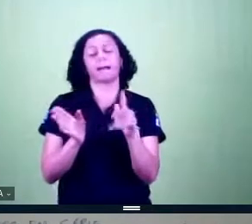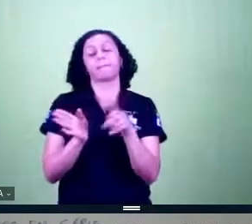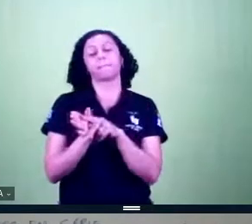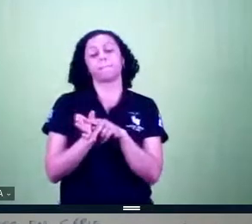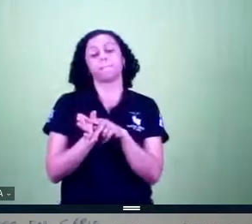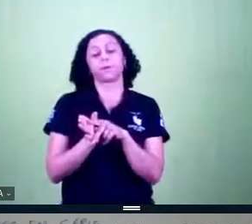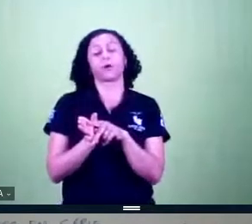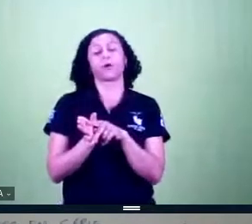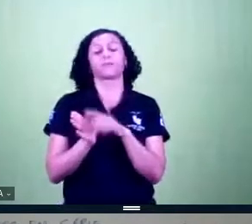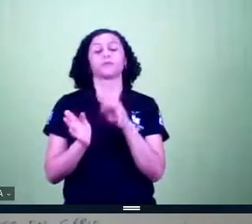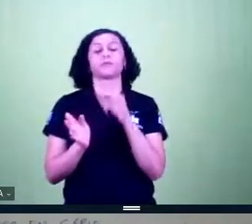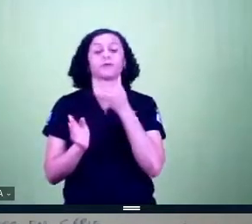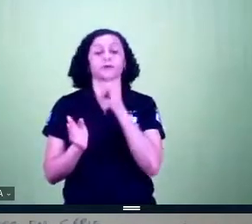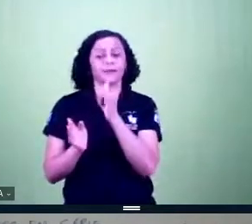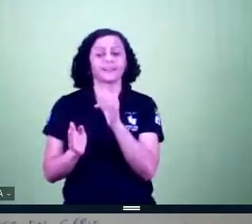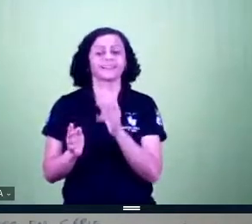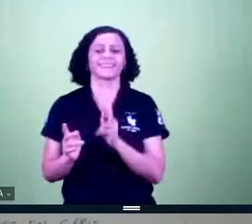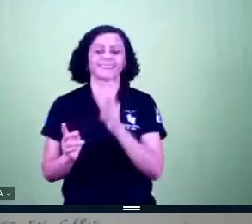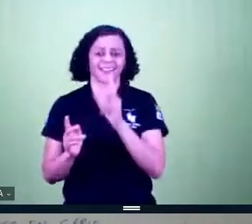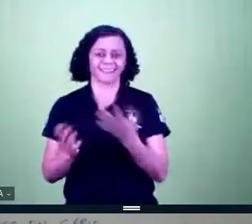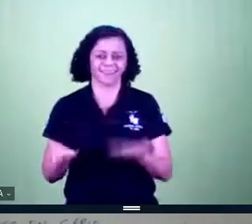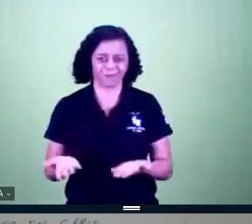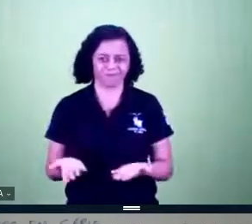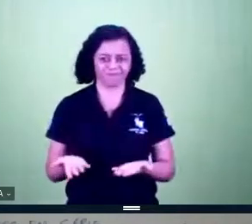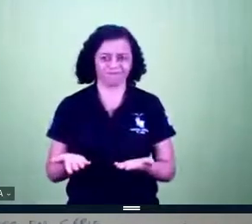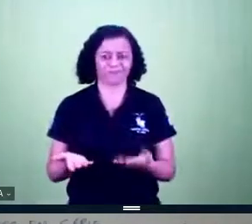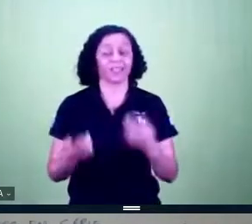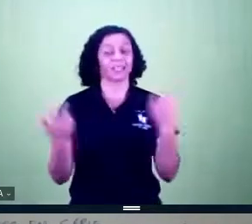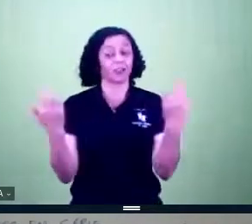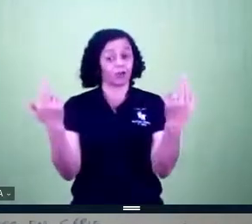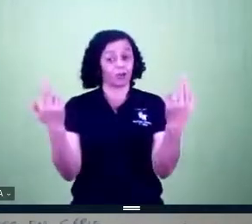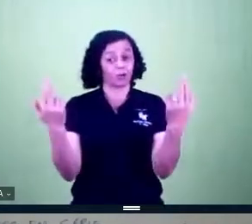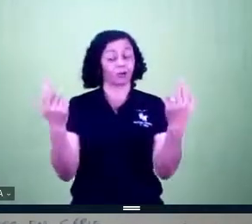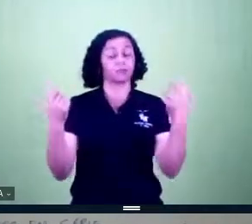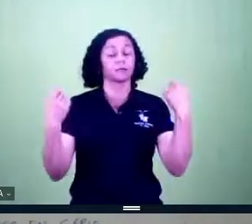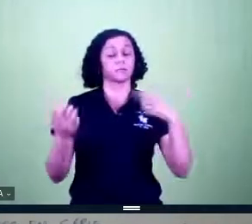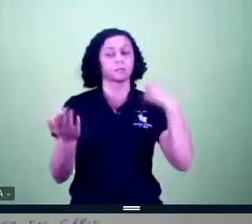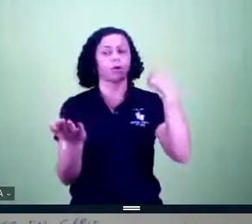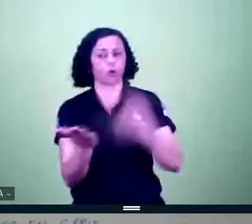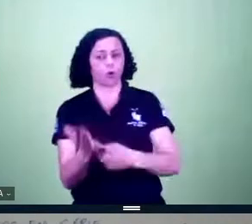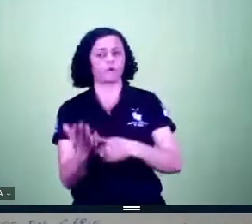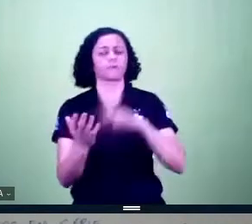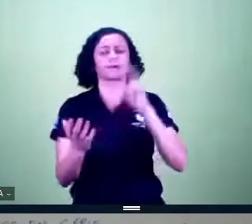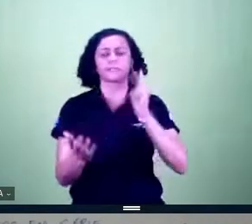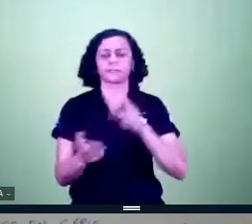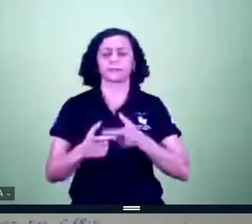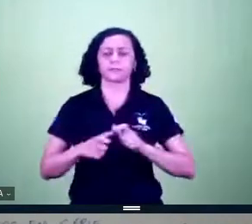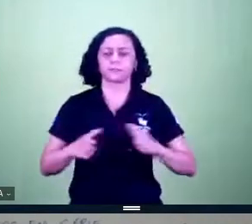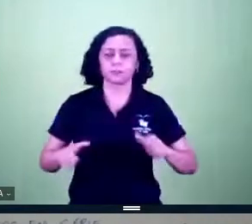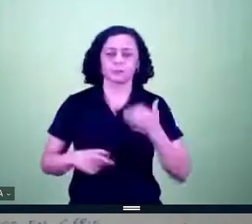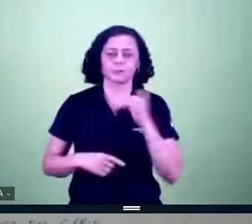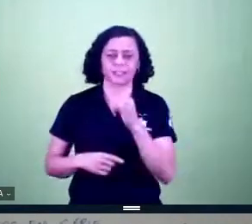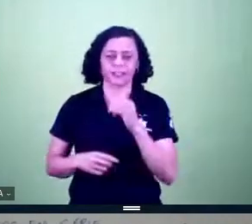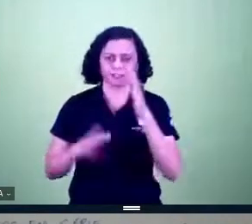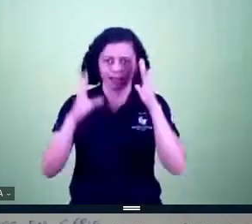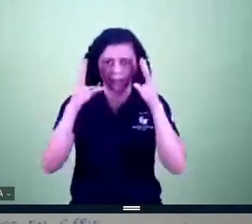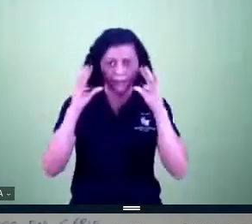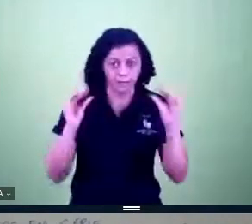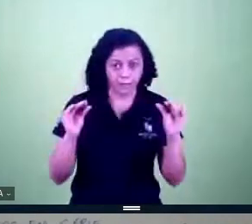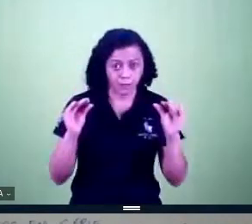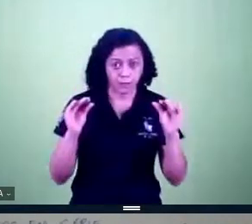voltar sobrando tensão. Né? Essa igualdade aqui vai ser sempre confirmada em circuitos elétricos. Tranquilo? Conseguiram entender